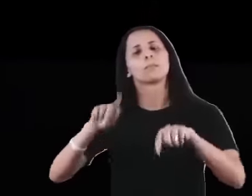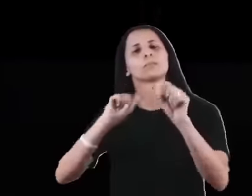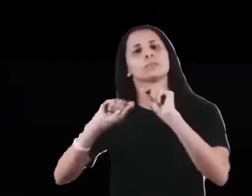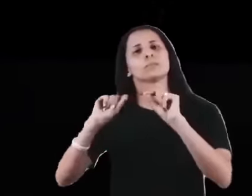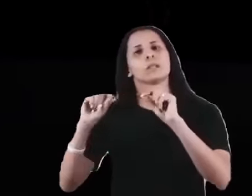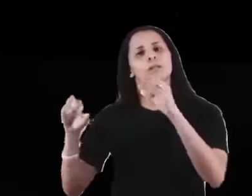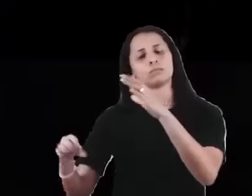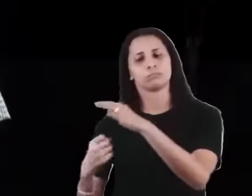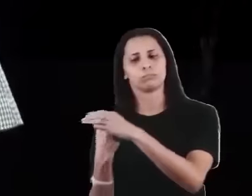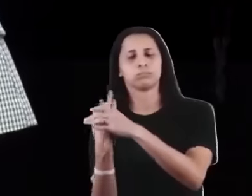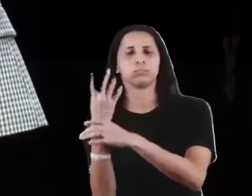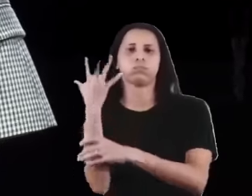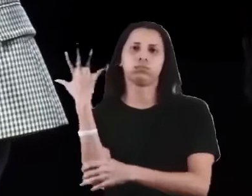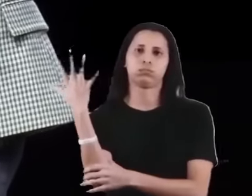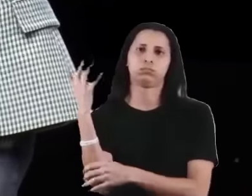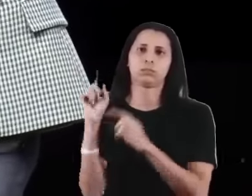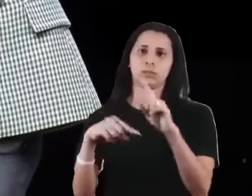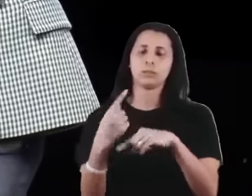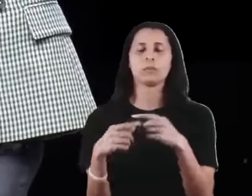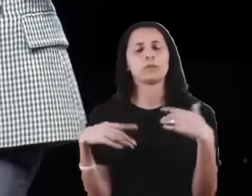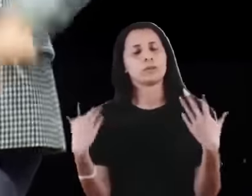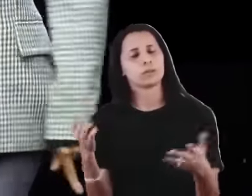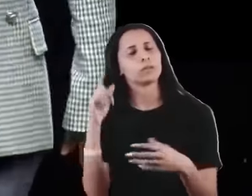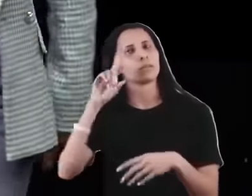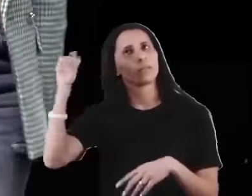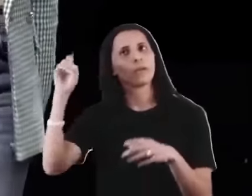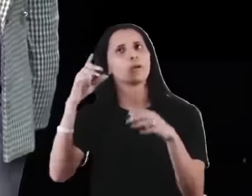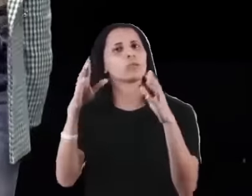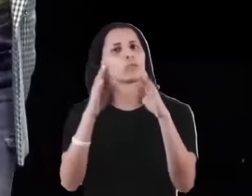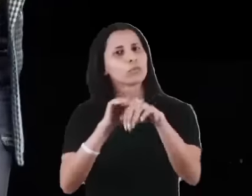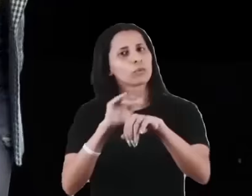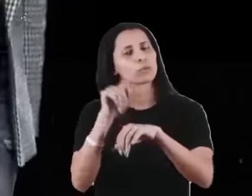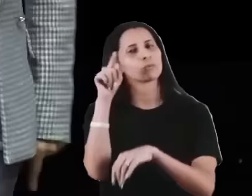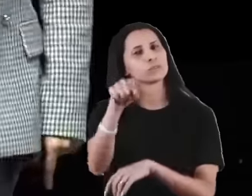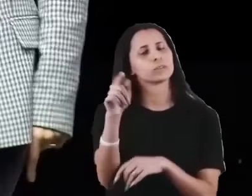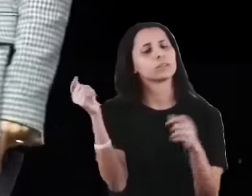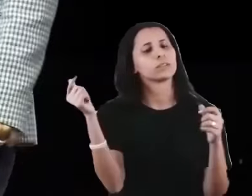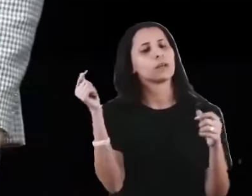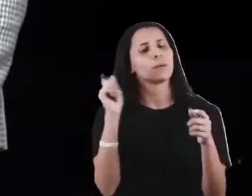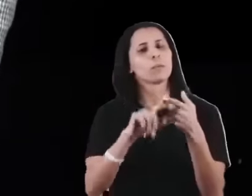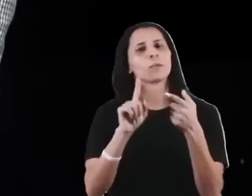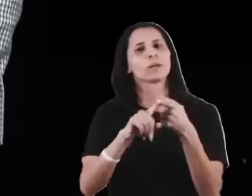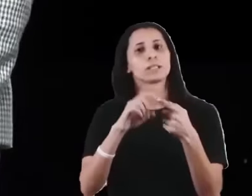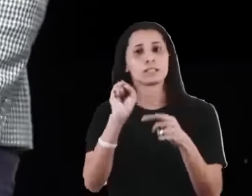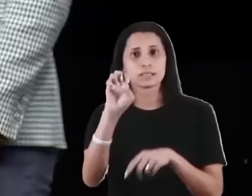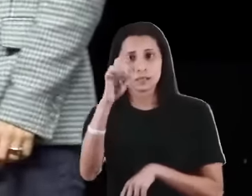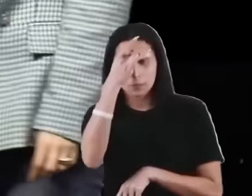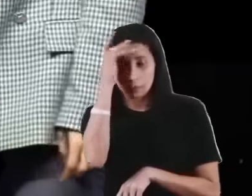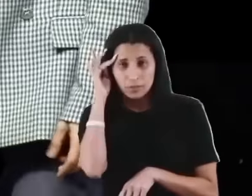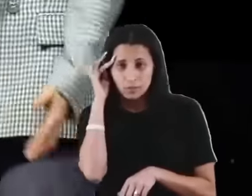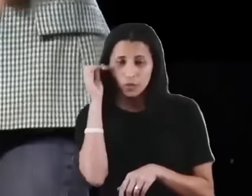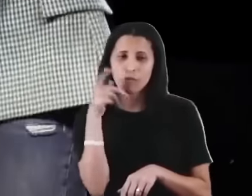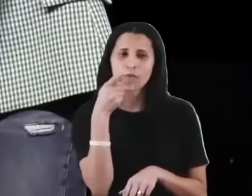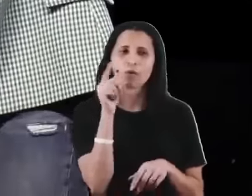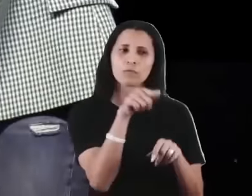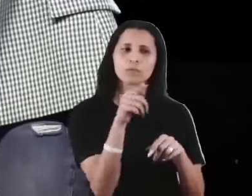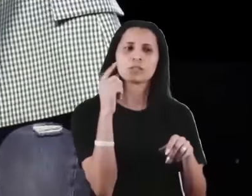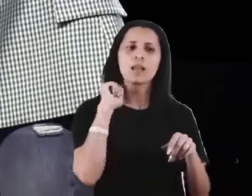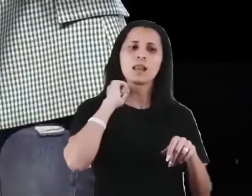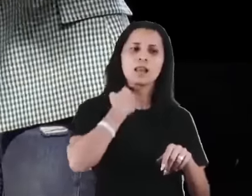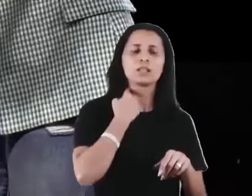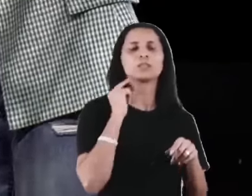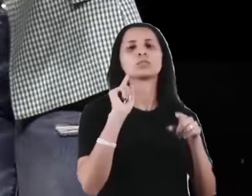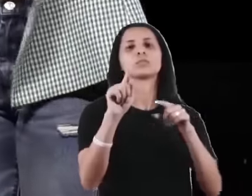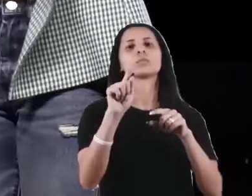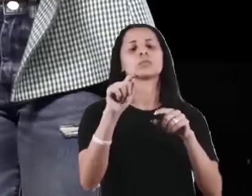para te dizer que se alguém jogou o lixo em você você devolve como vida e vai frutificar vai servir de adubo na sua vida porque do